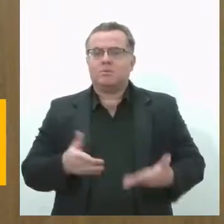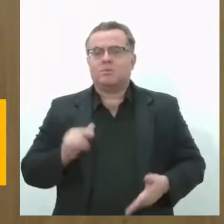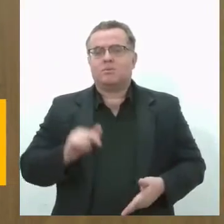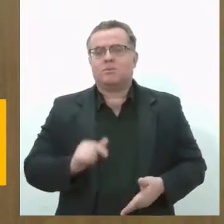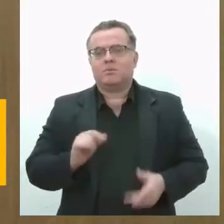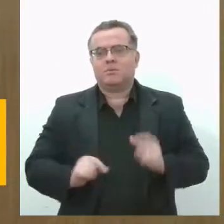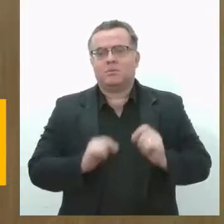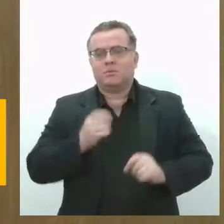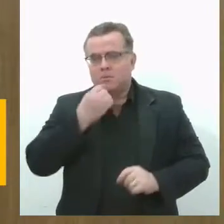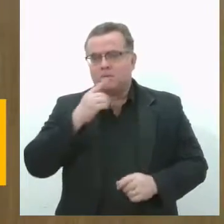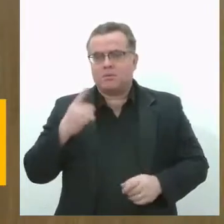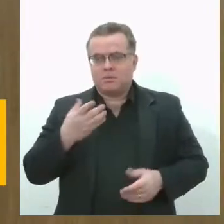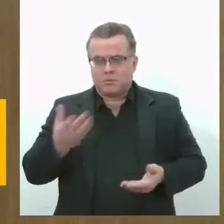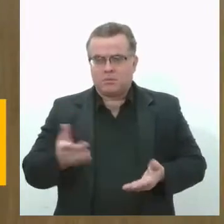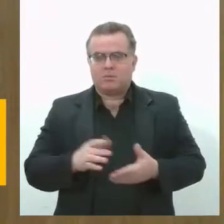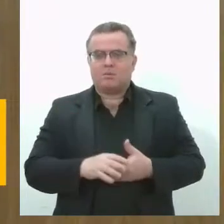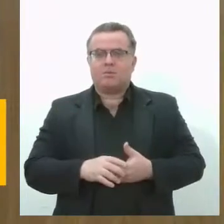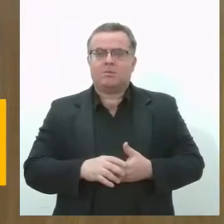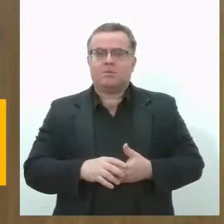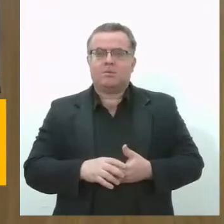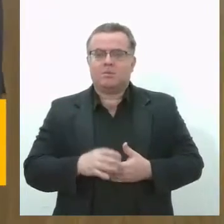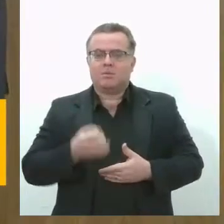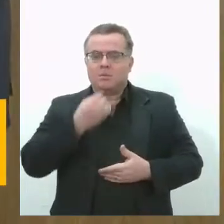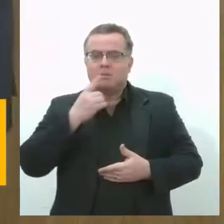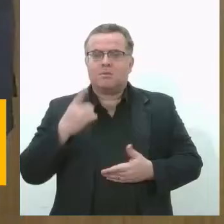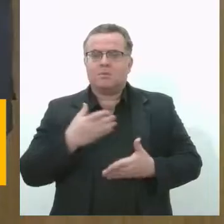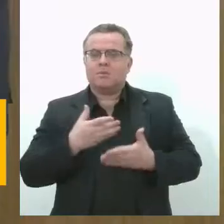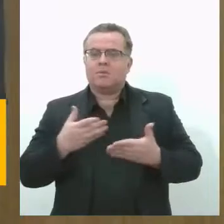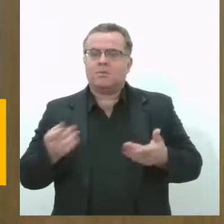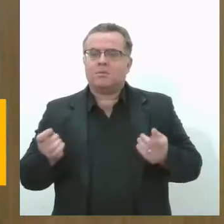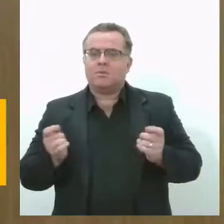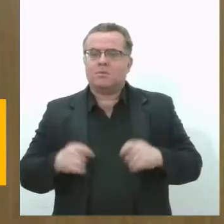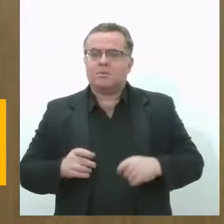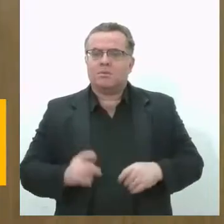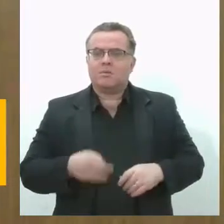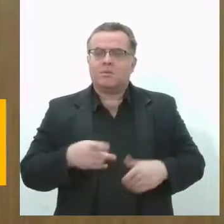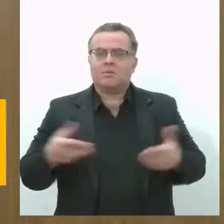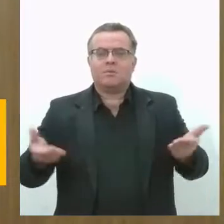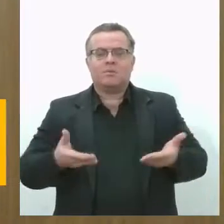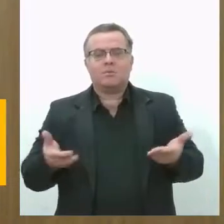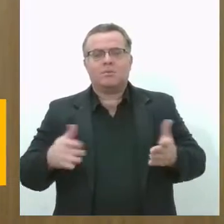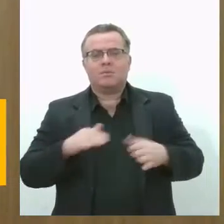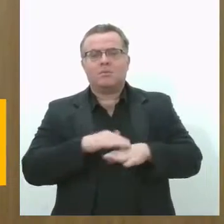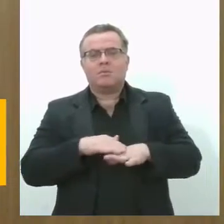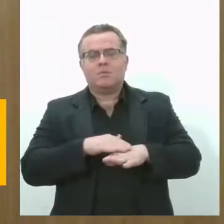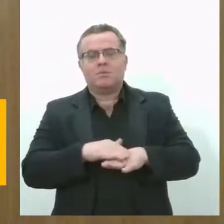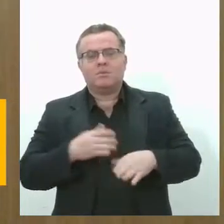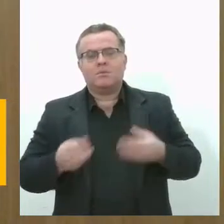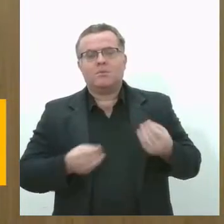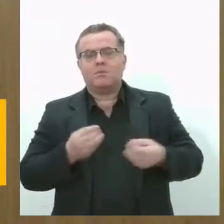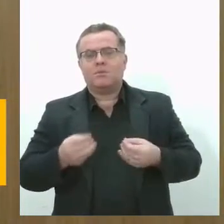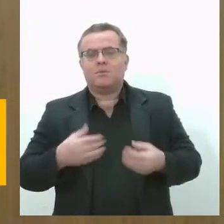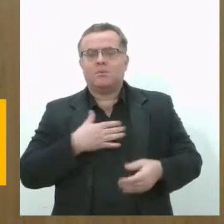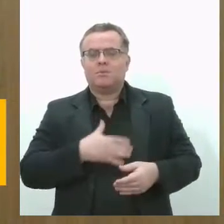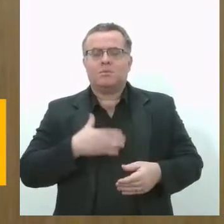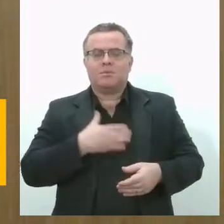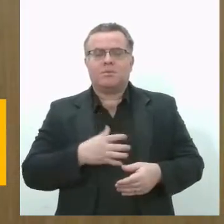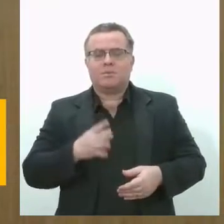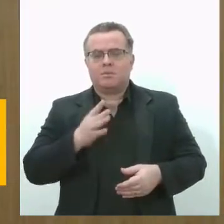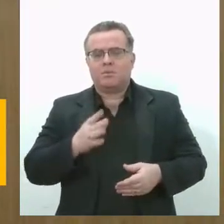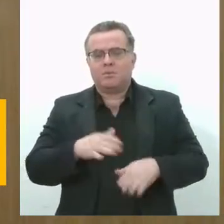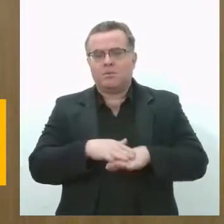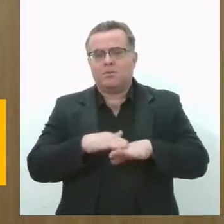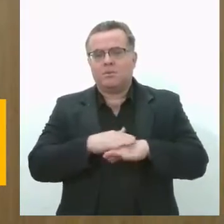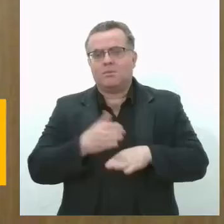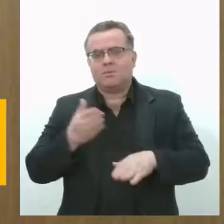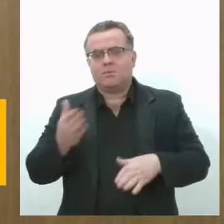dia. Bom dia quem nos acompanha nesse momento. Um prazer, uma satisfação grande poder falar com